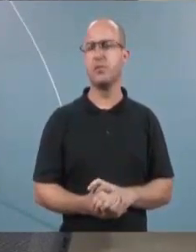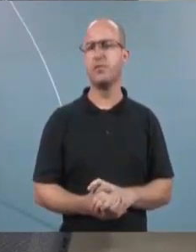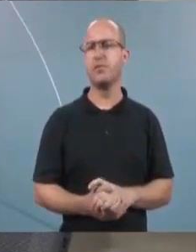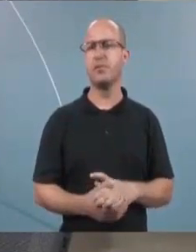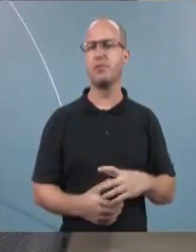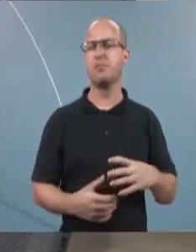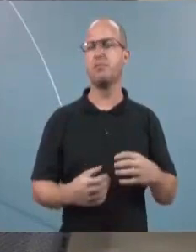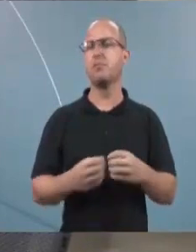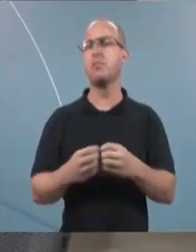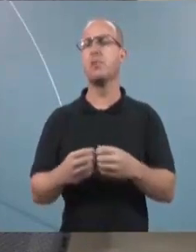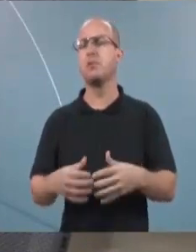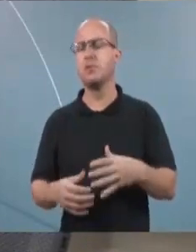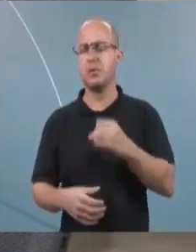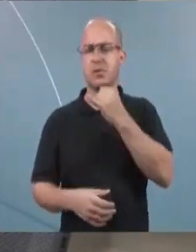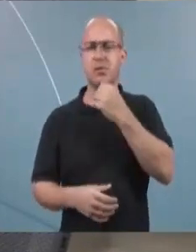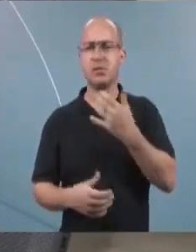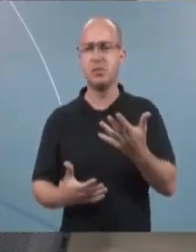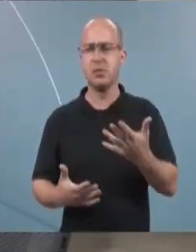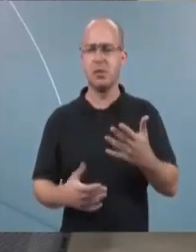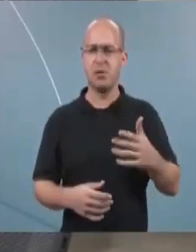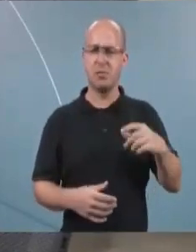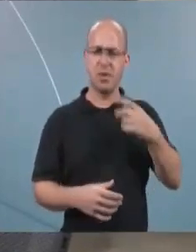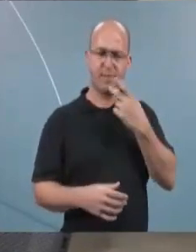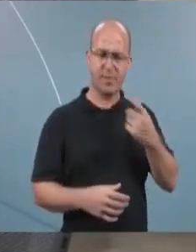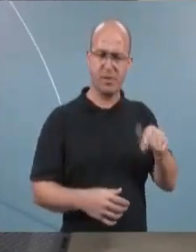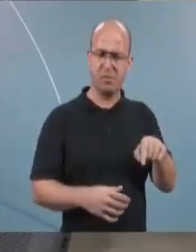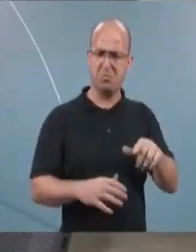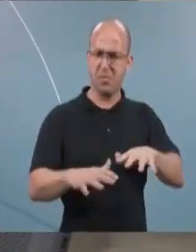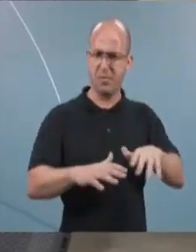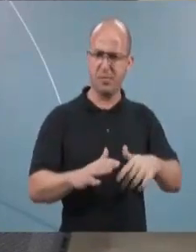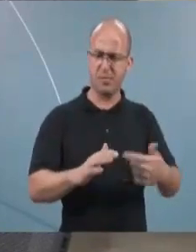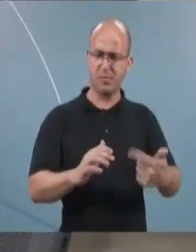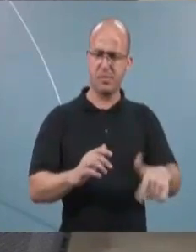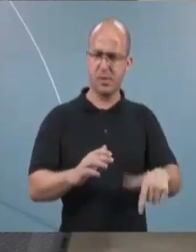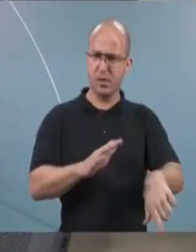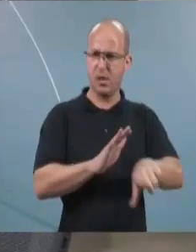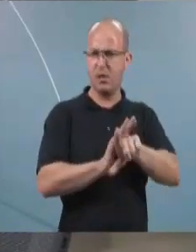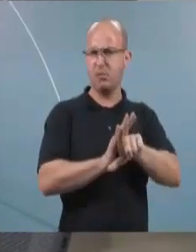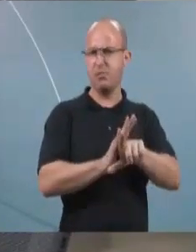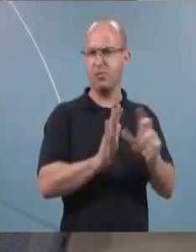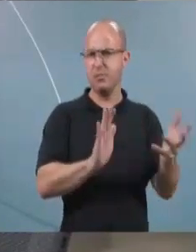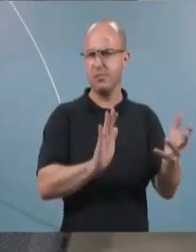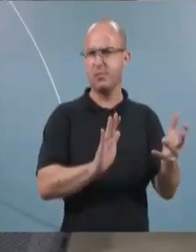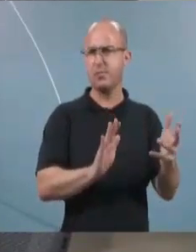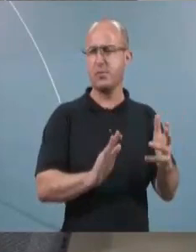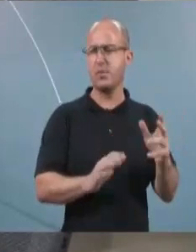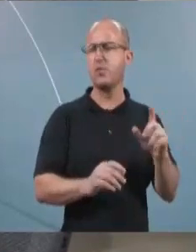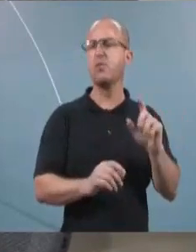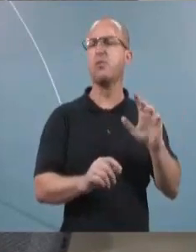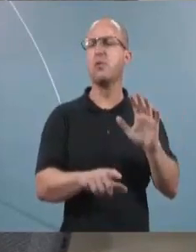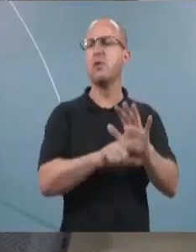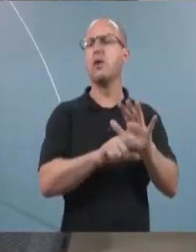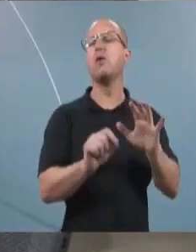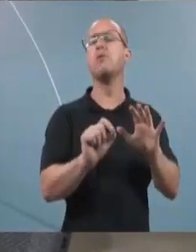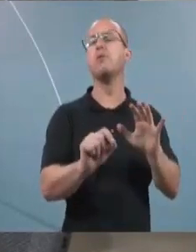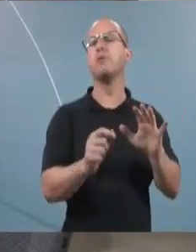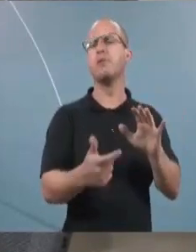quem aí vem dizer aqui que o movimento é ilegal o que é que é